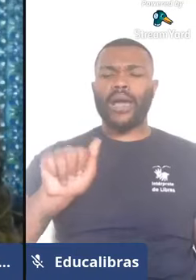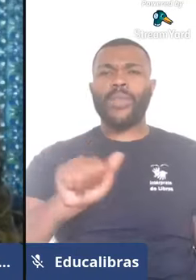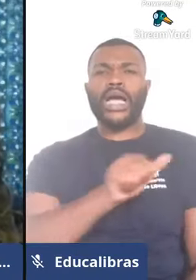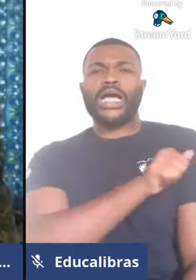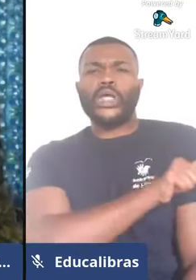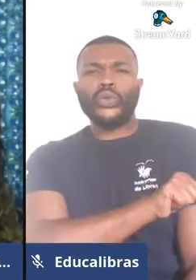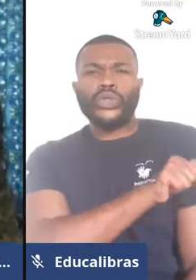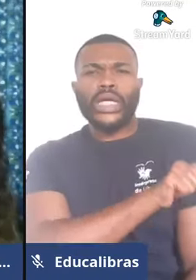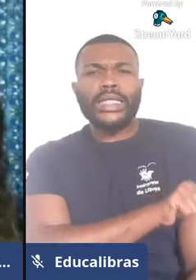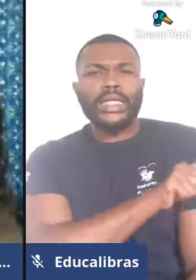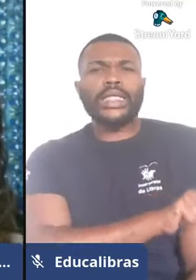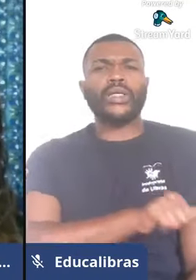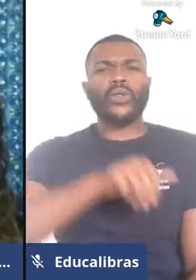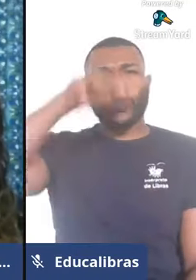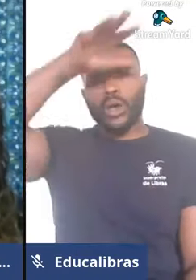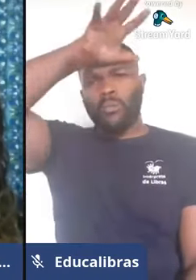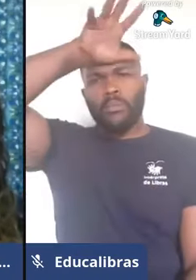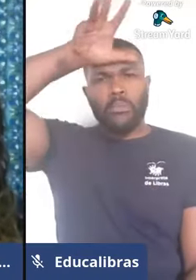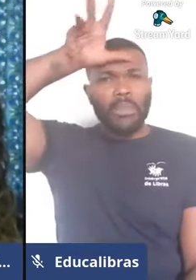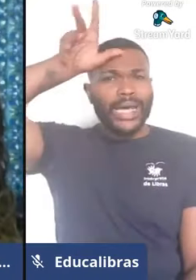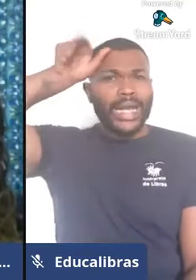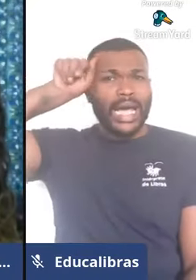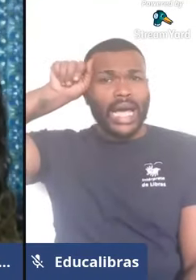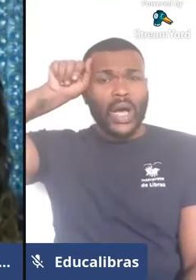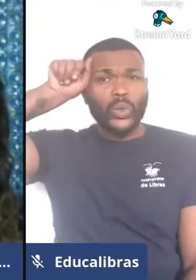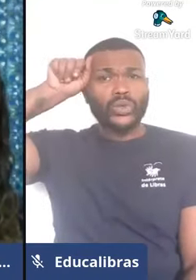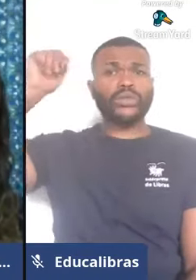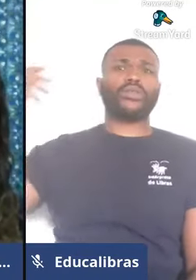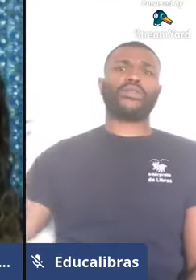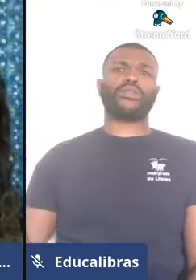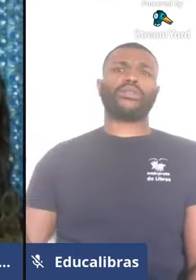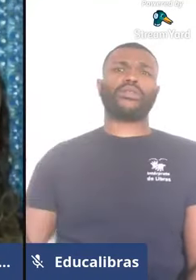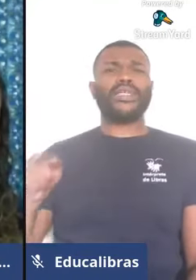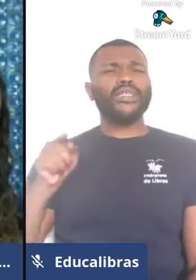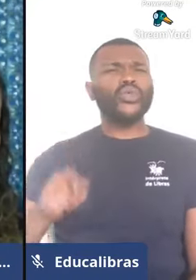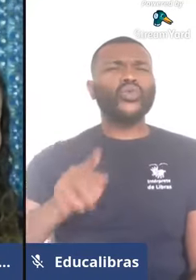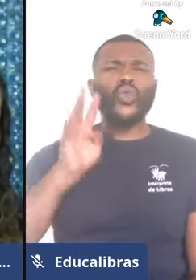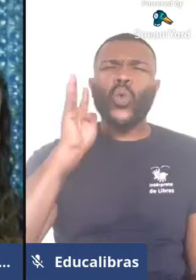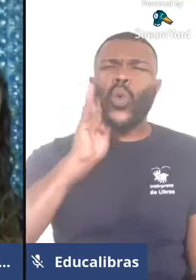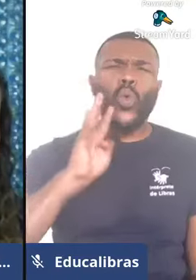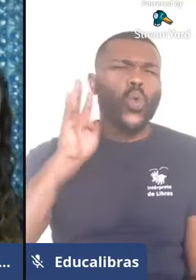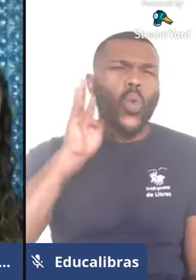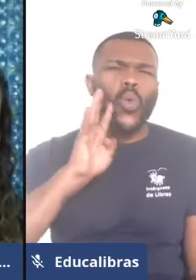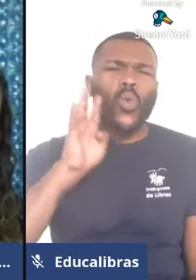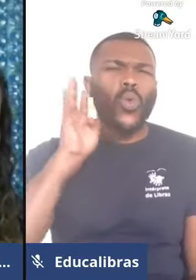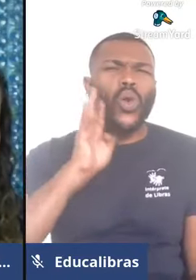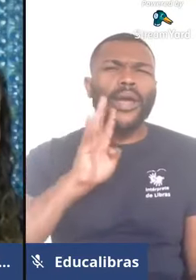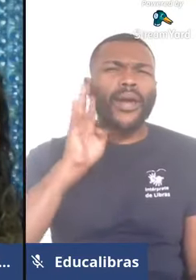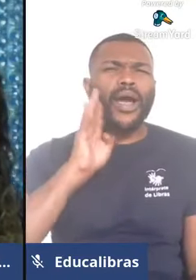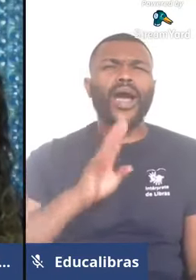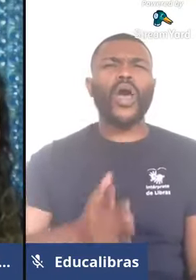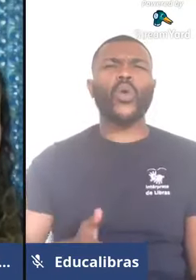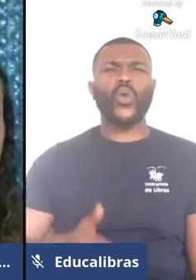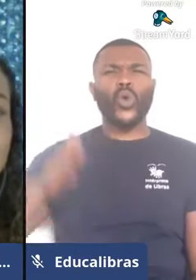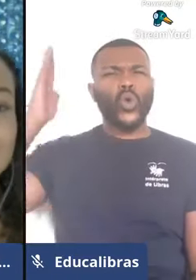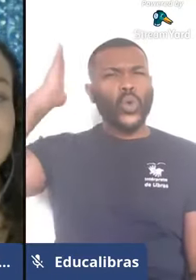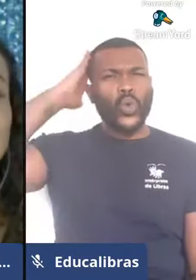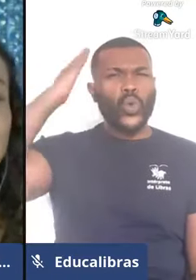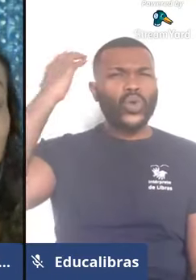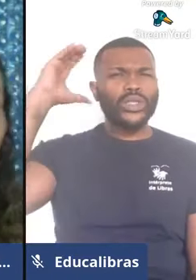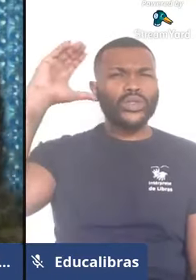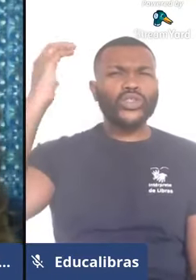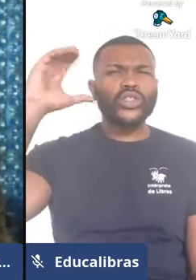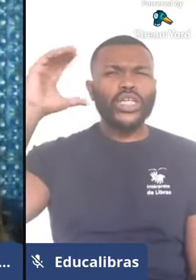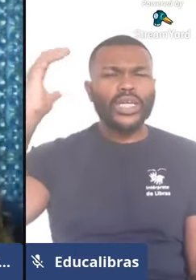secretaria, Manaus, assim, tá? E isso é muito legal. Então, acho que isso foi muito, muito bacana. Acho que eu não lembro de todas,